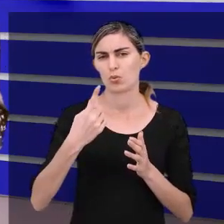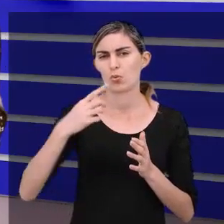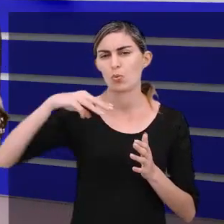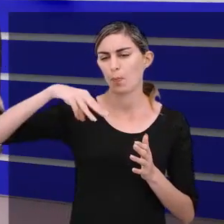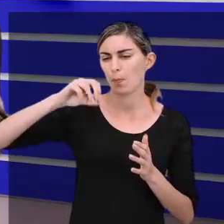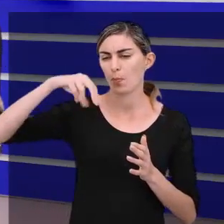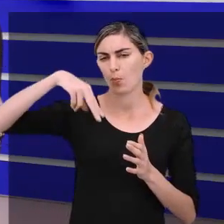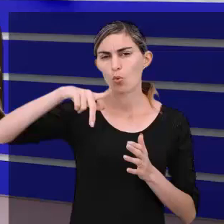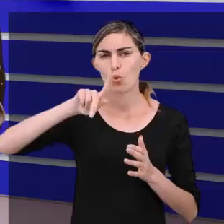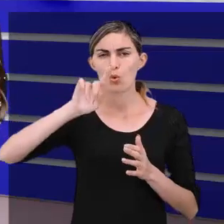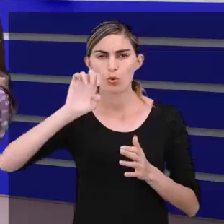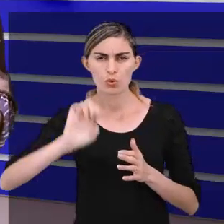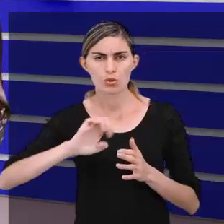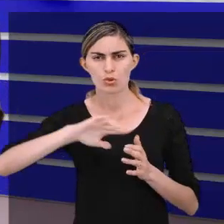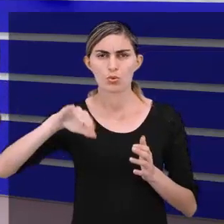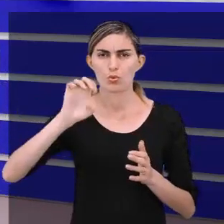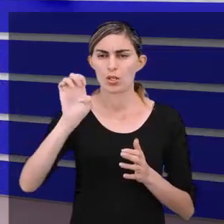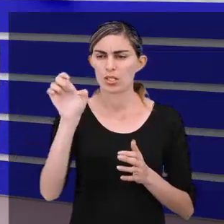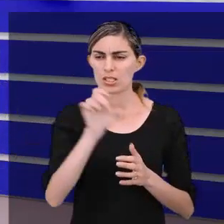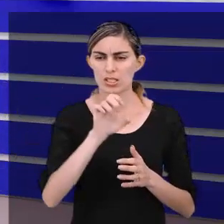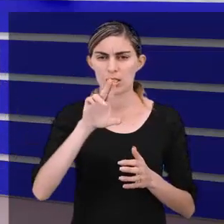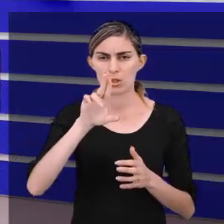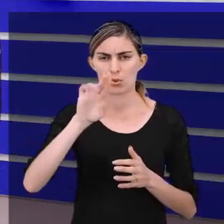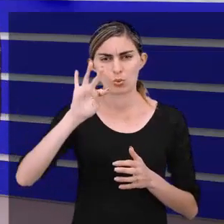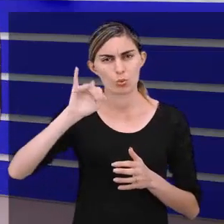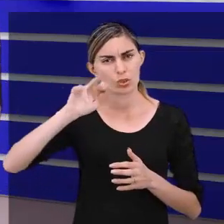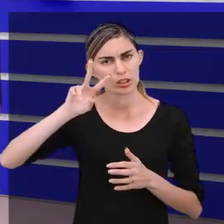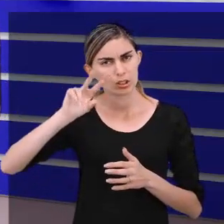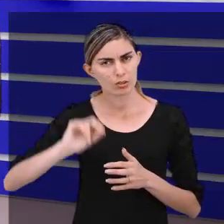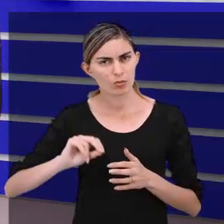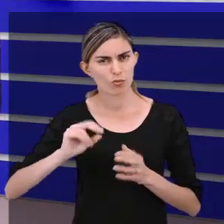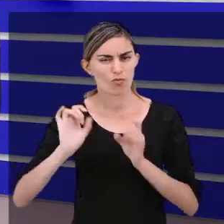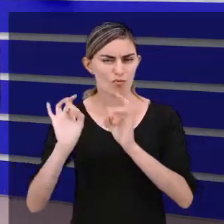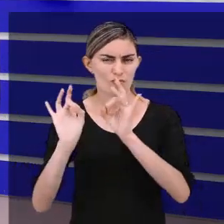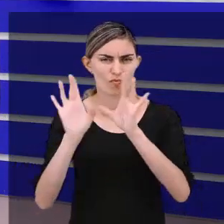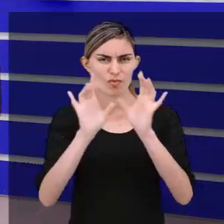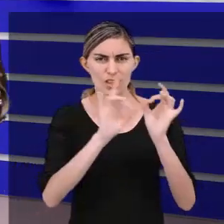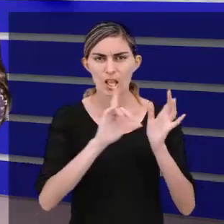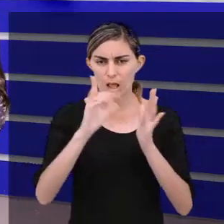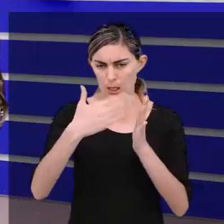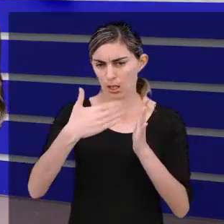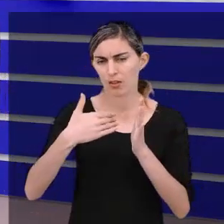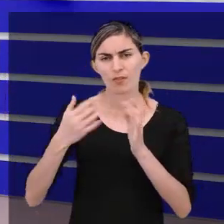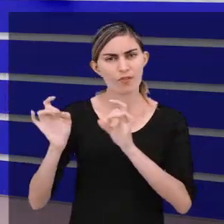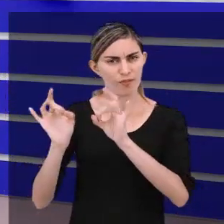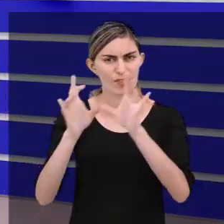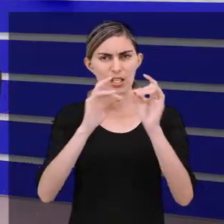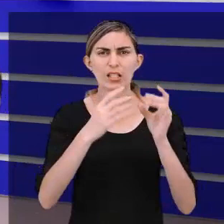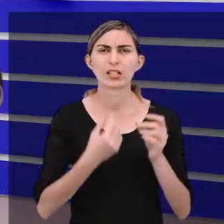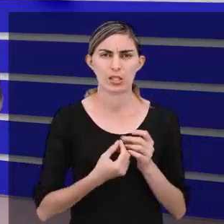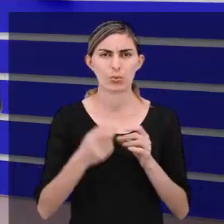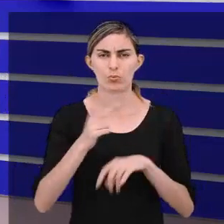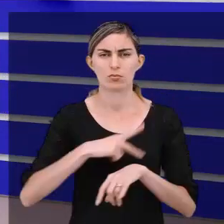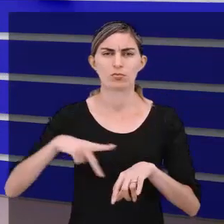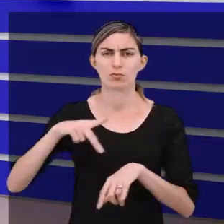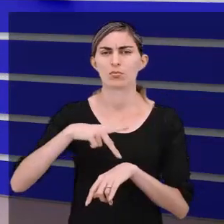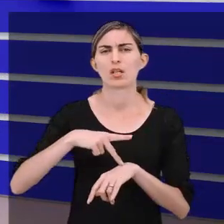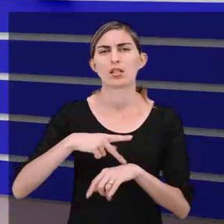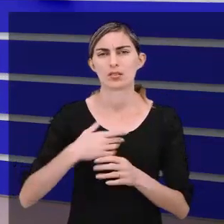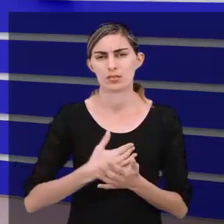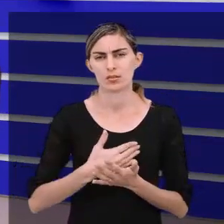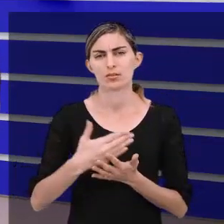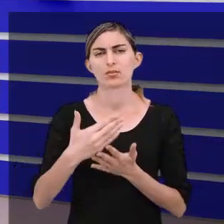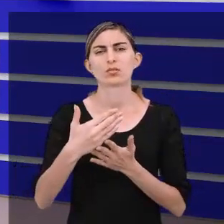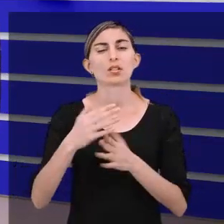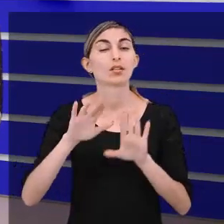e o Executivo. Foi um livro que vendeu muito aqui no nosso país. Até no país de origem dele nem vendeu